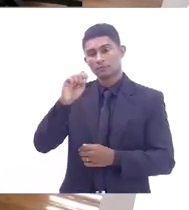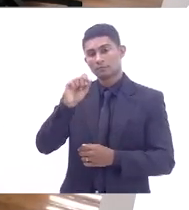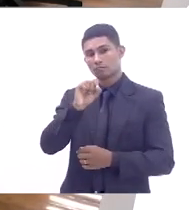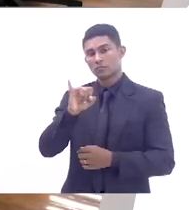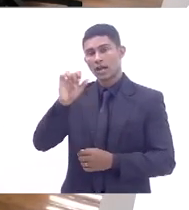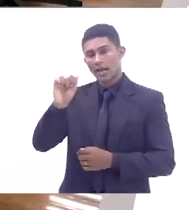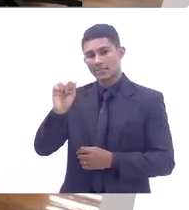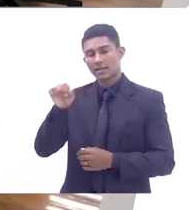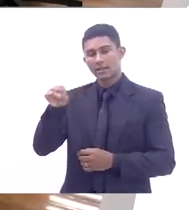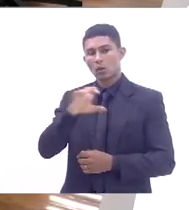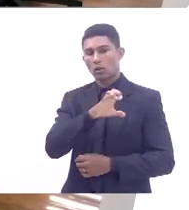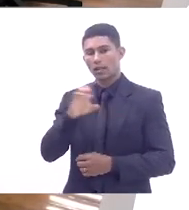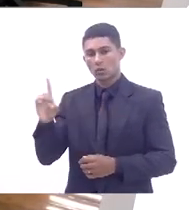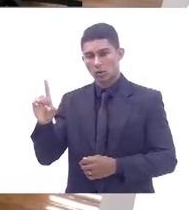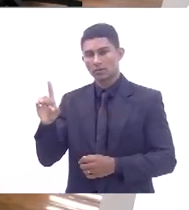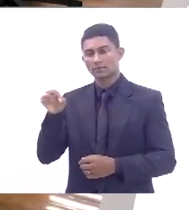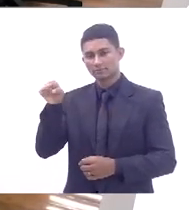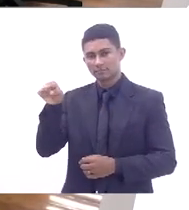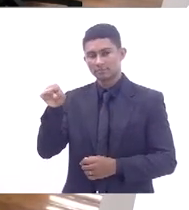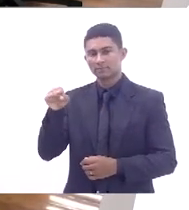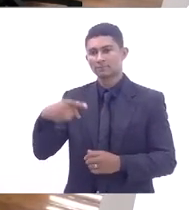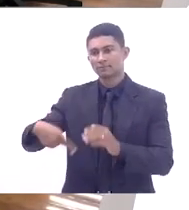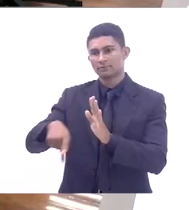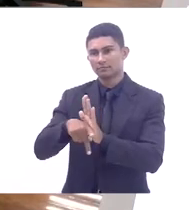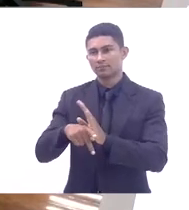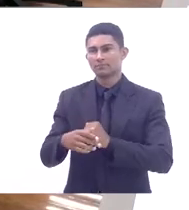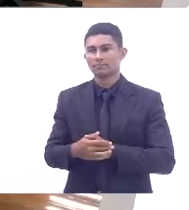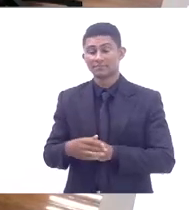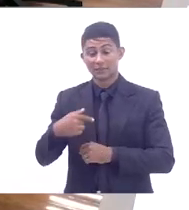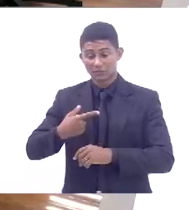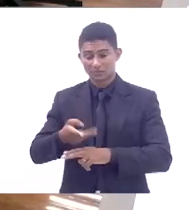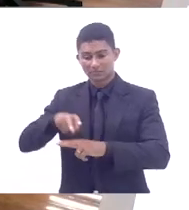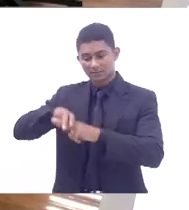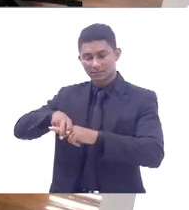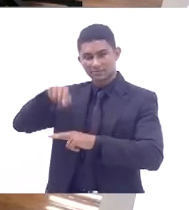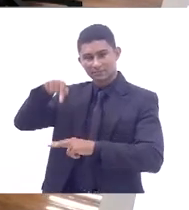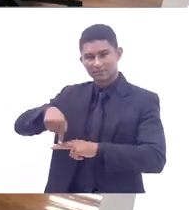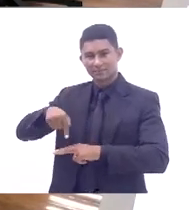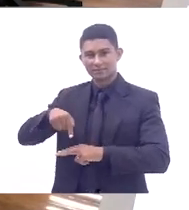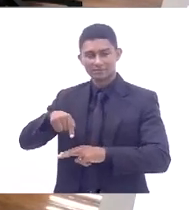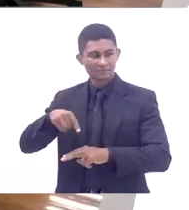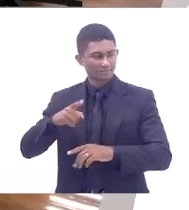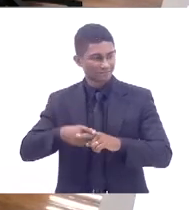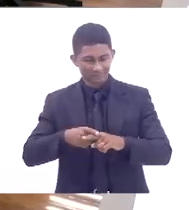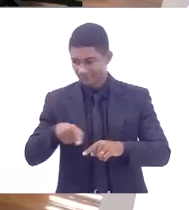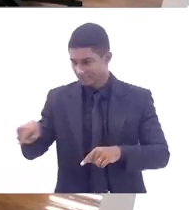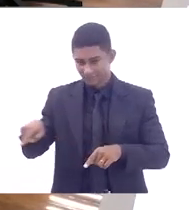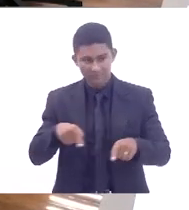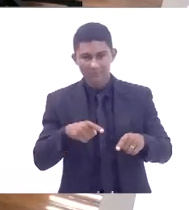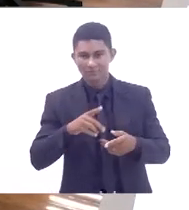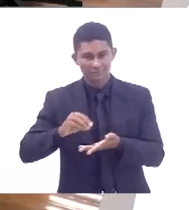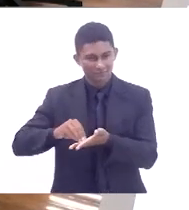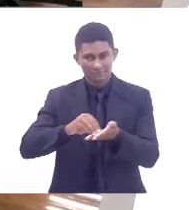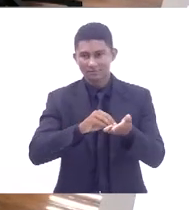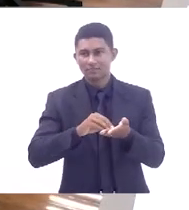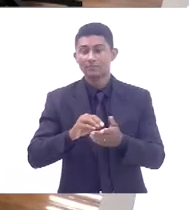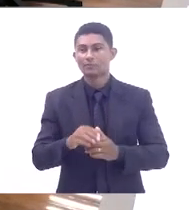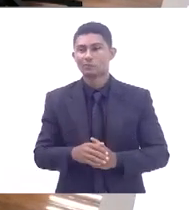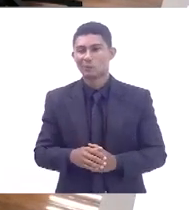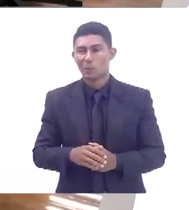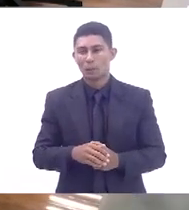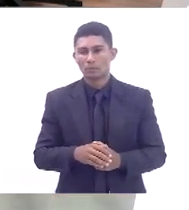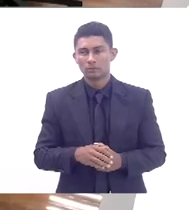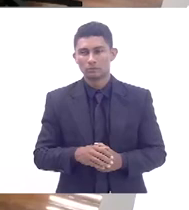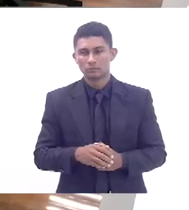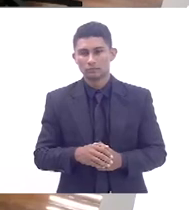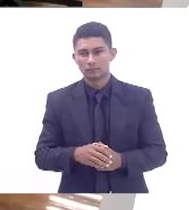Coordenador Geral do time perde tem aqui porque faltou espaço mas me considero Ele toma sempre que eu não